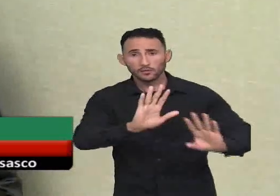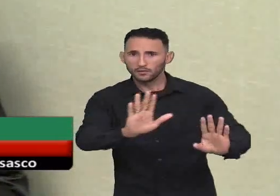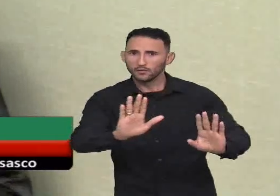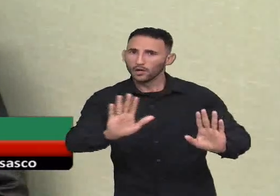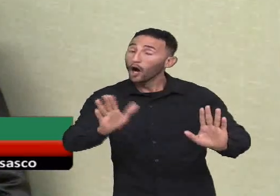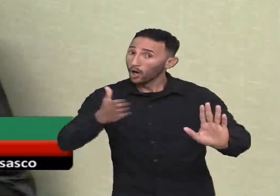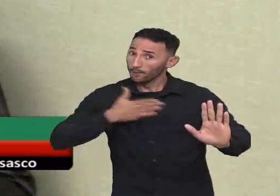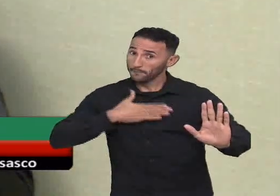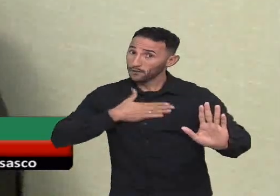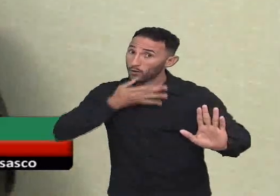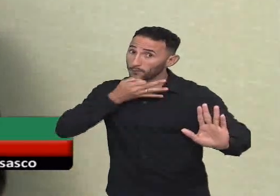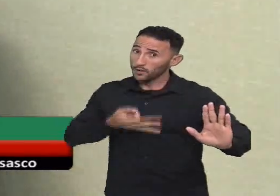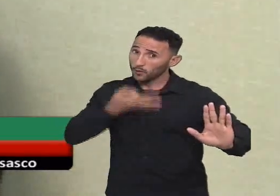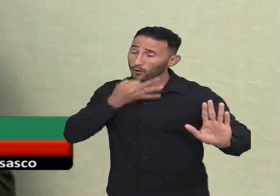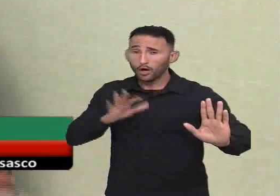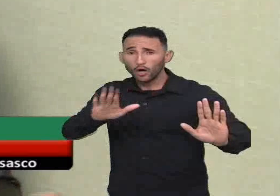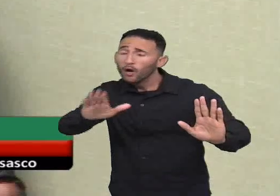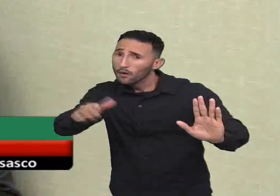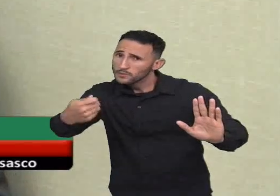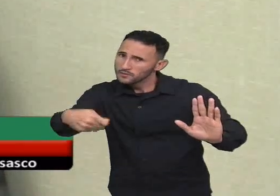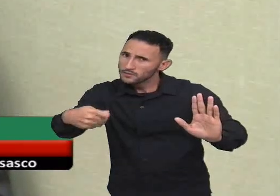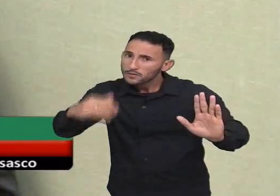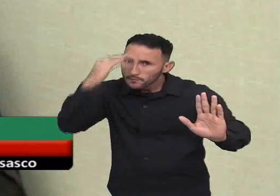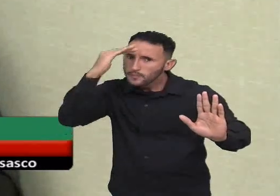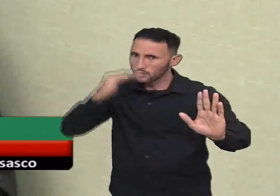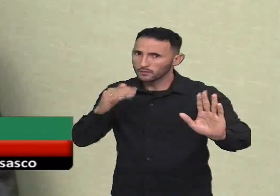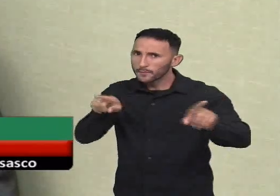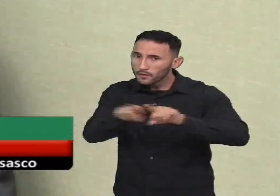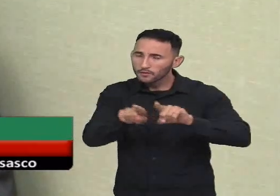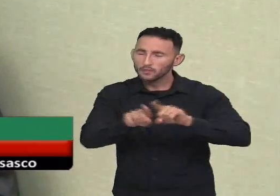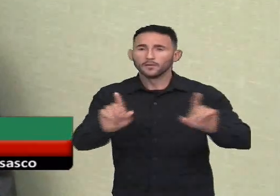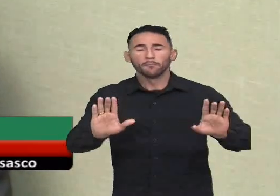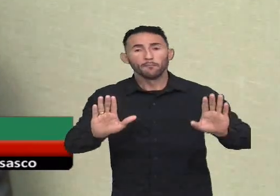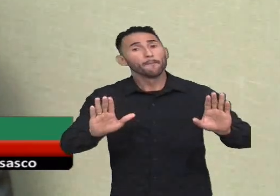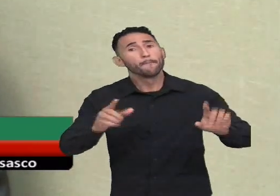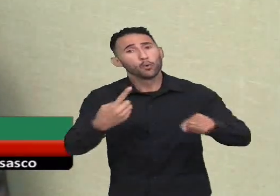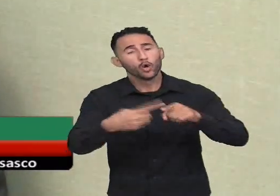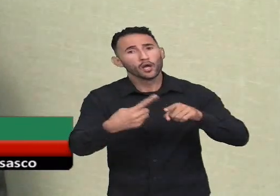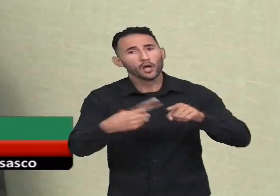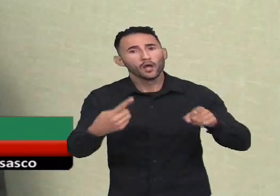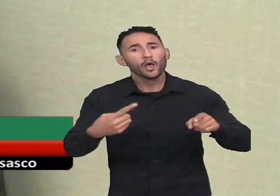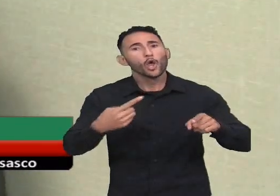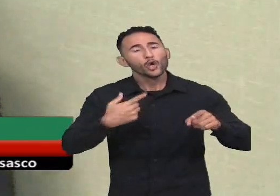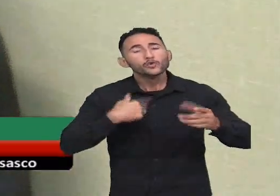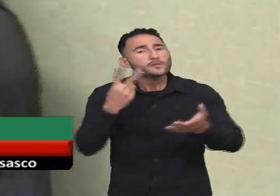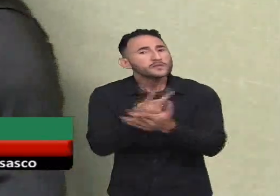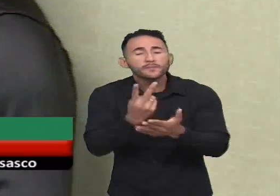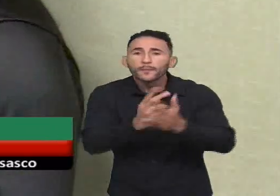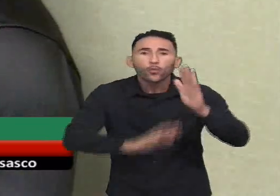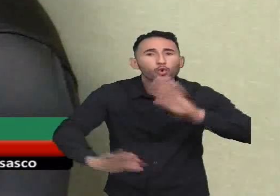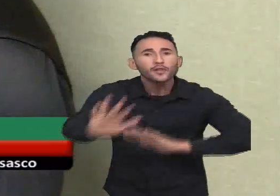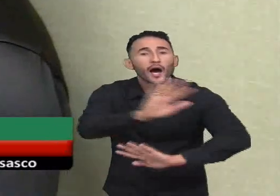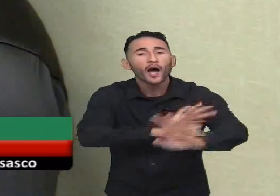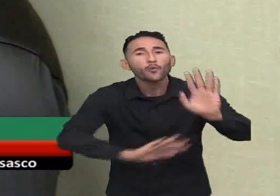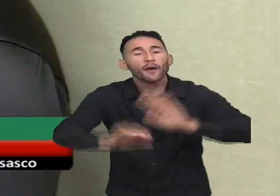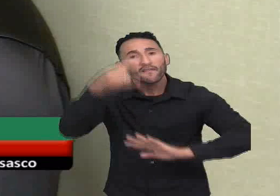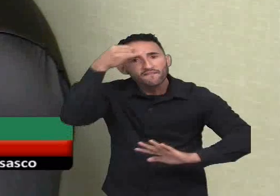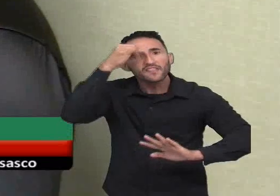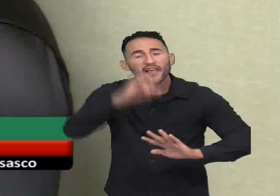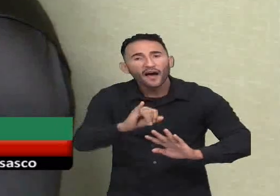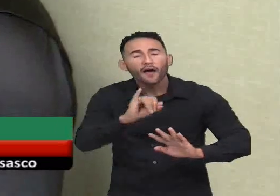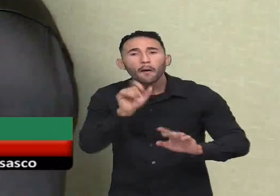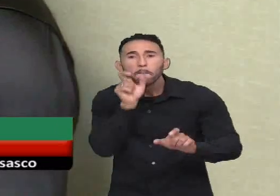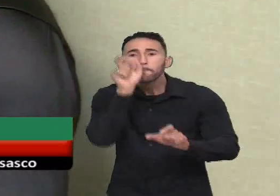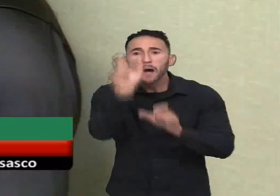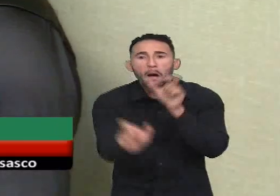mim, e aí a gente tem essas questões de respeito. Então, para mim, eu sempre vou tomar o cuidado para não ofender ninguém aqui,